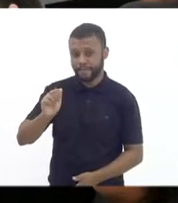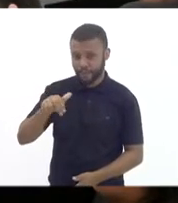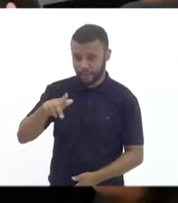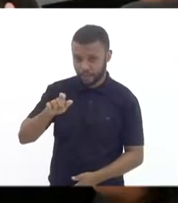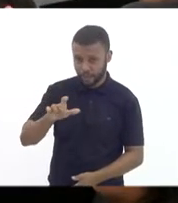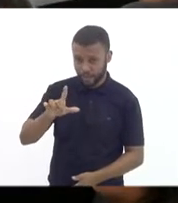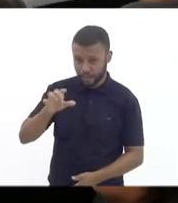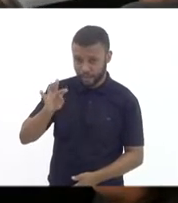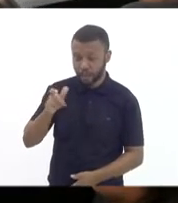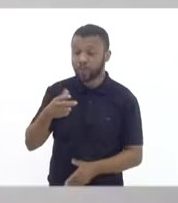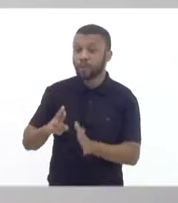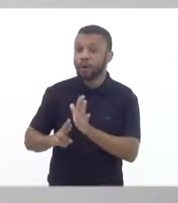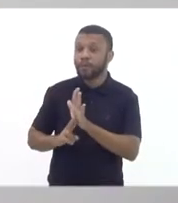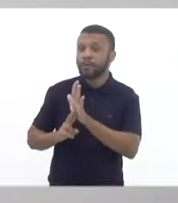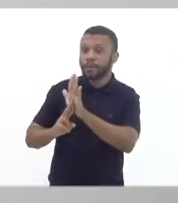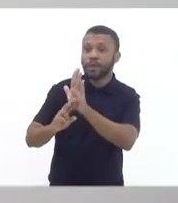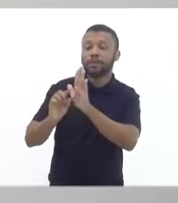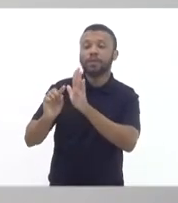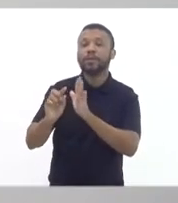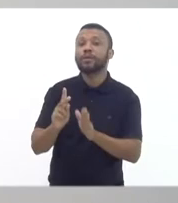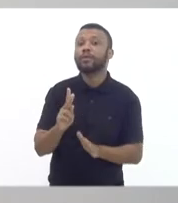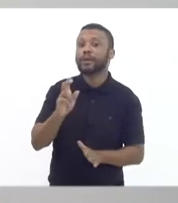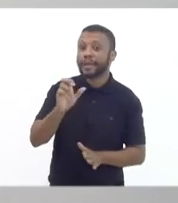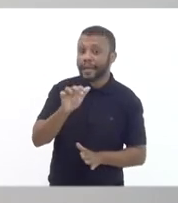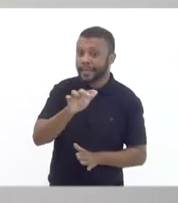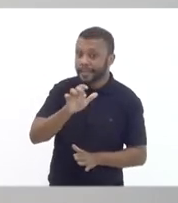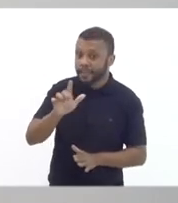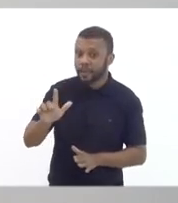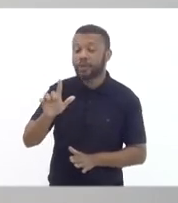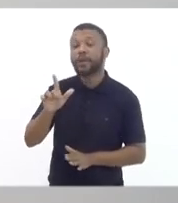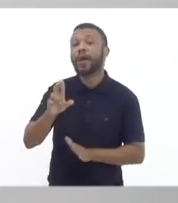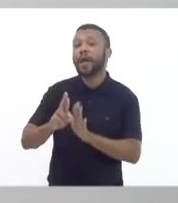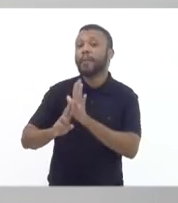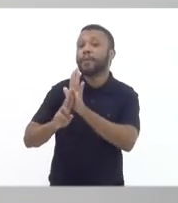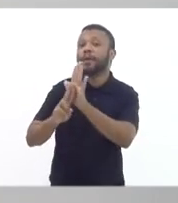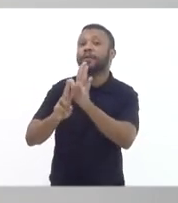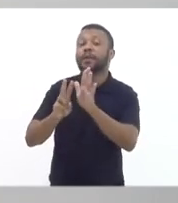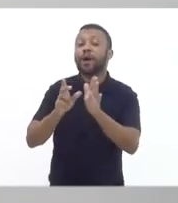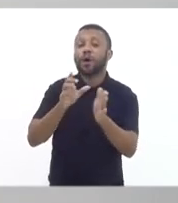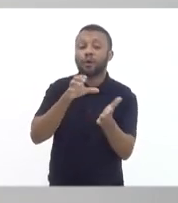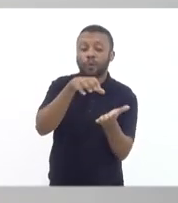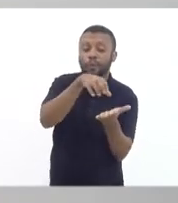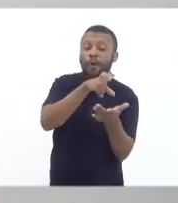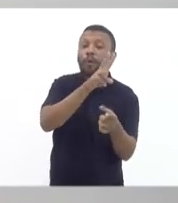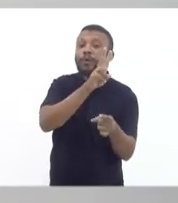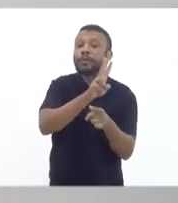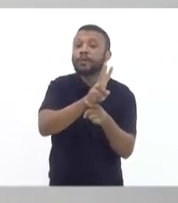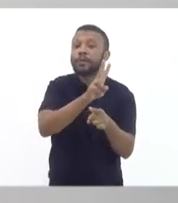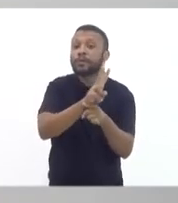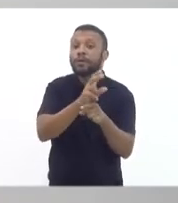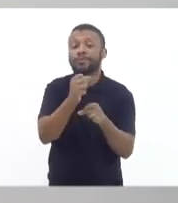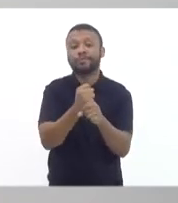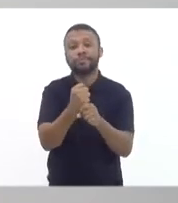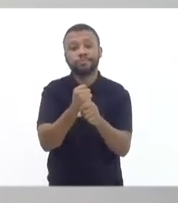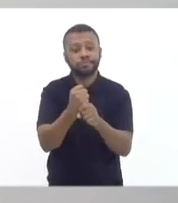é um kennel que representa os criadores, que esse ano faz 100 anos.